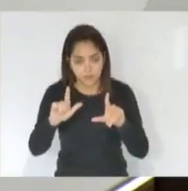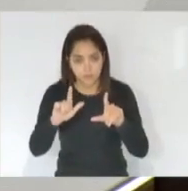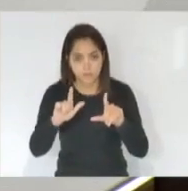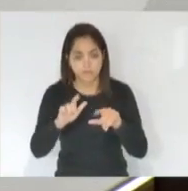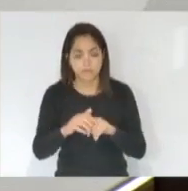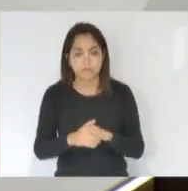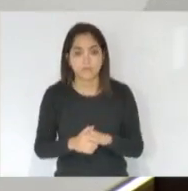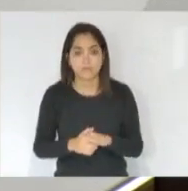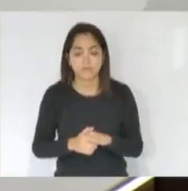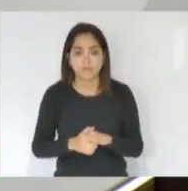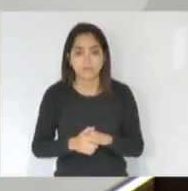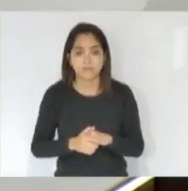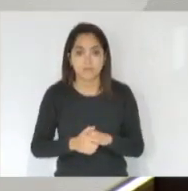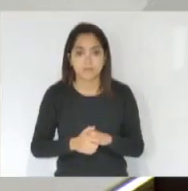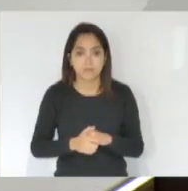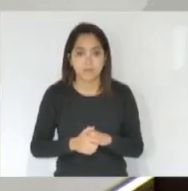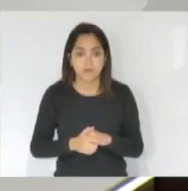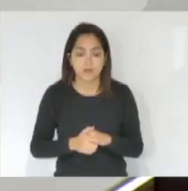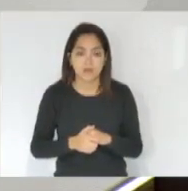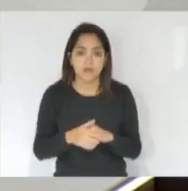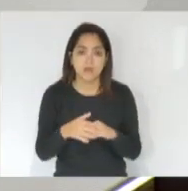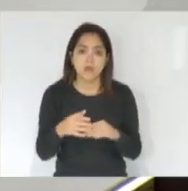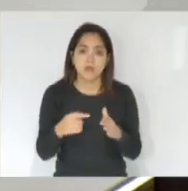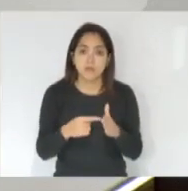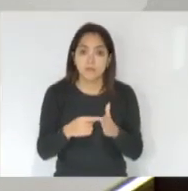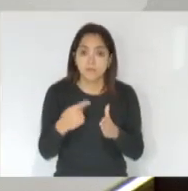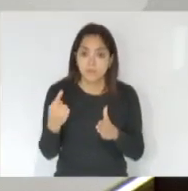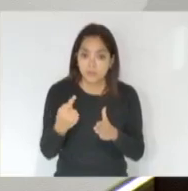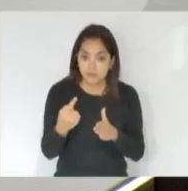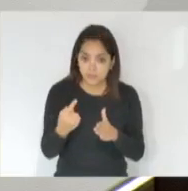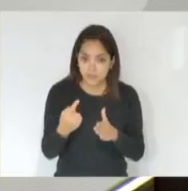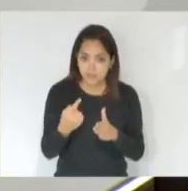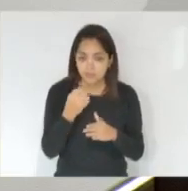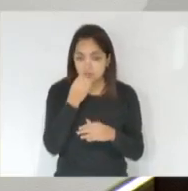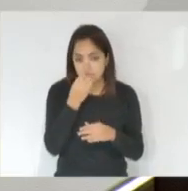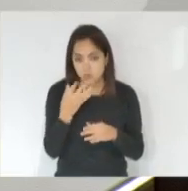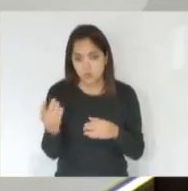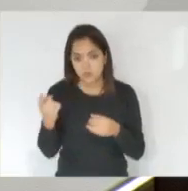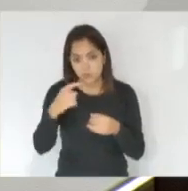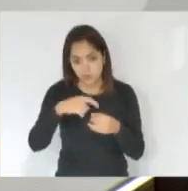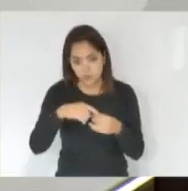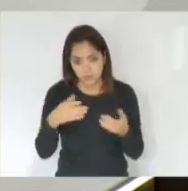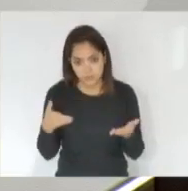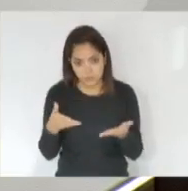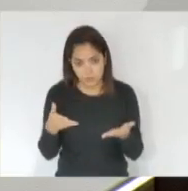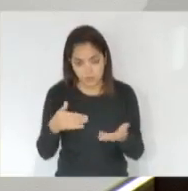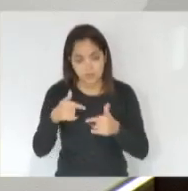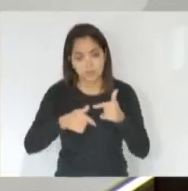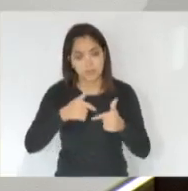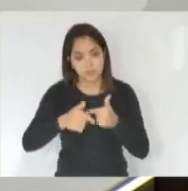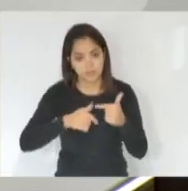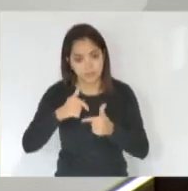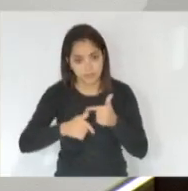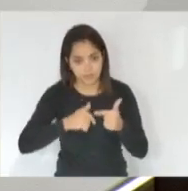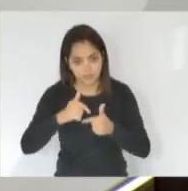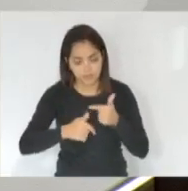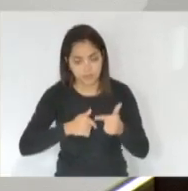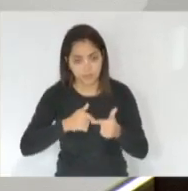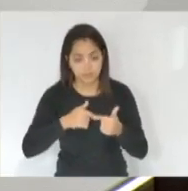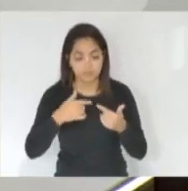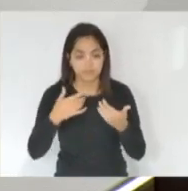eu primeiro quero desejar a todos um bom retorno ao segundo semestre do trabalho legislativo. Acredito